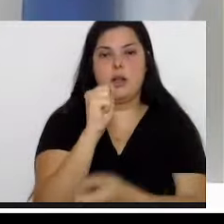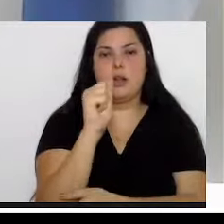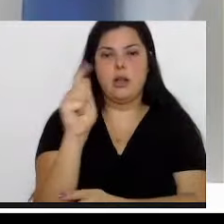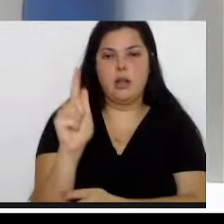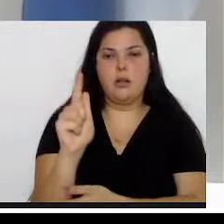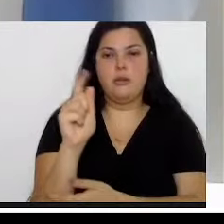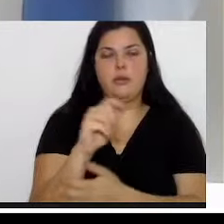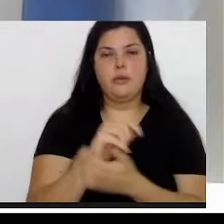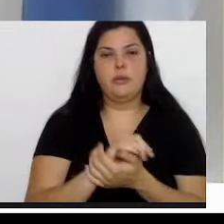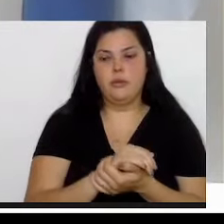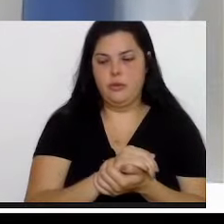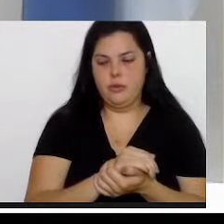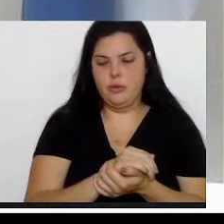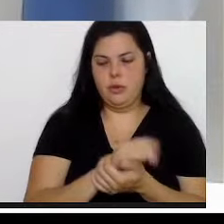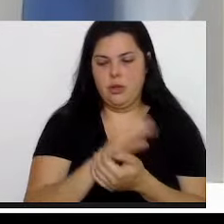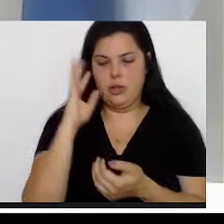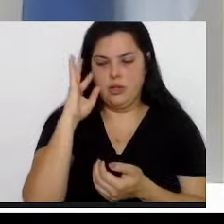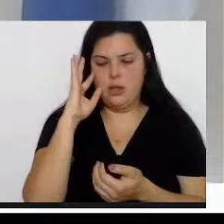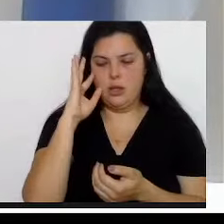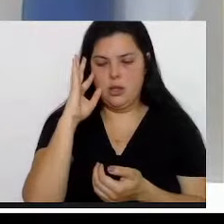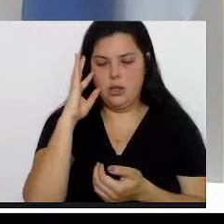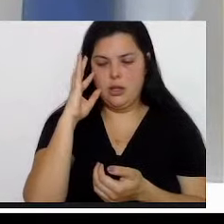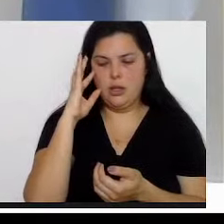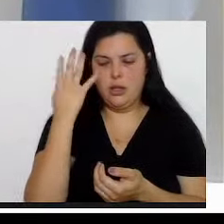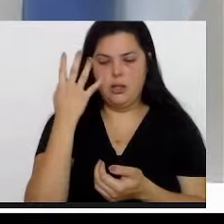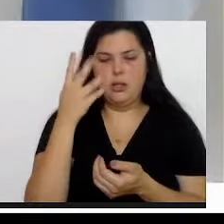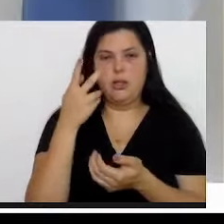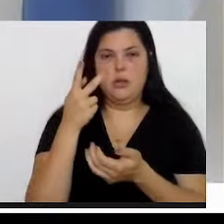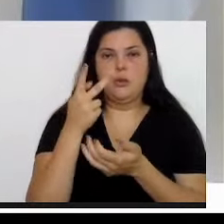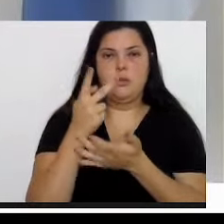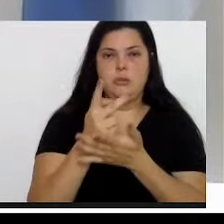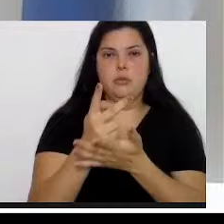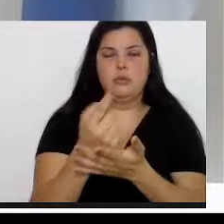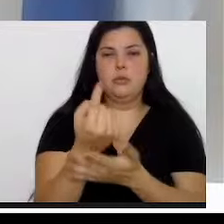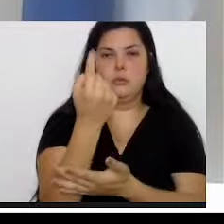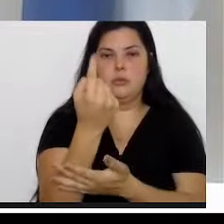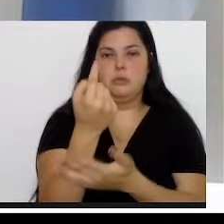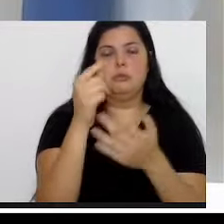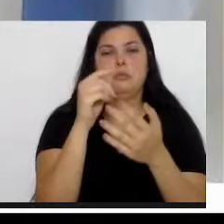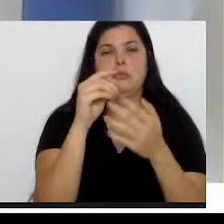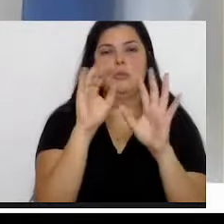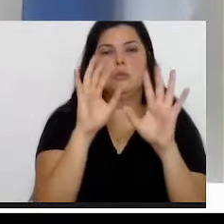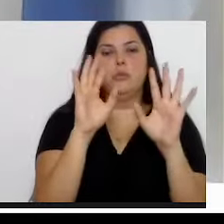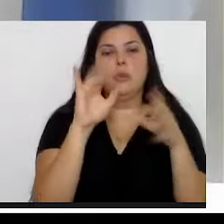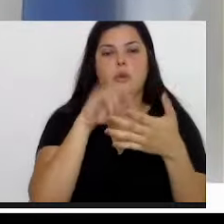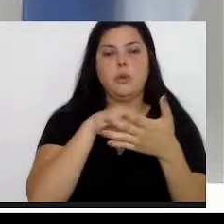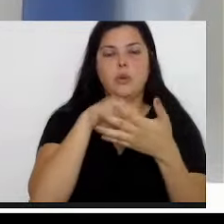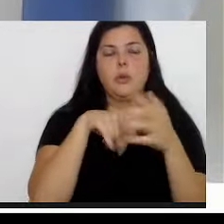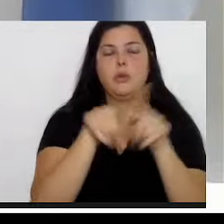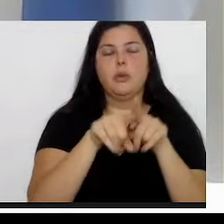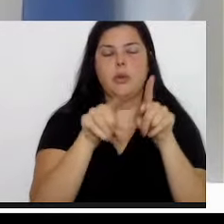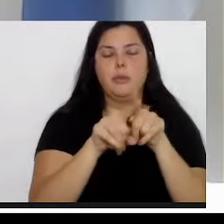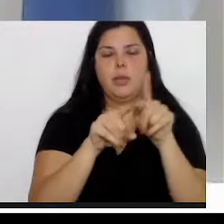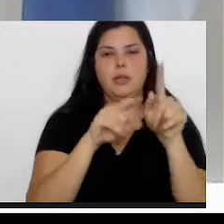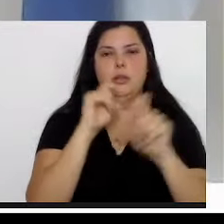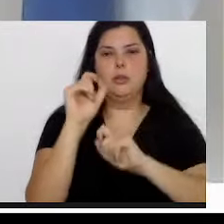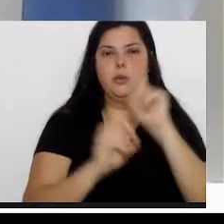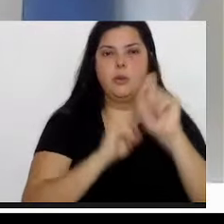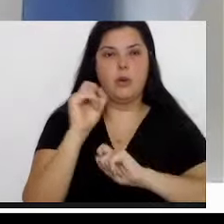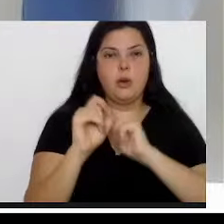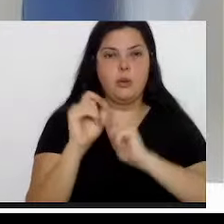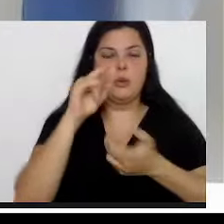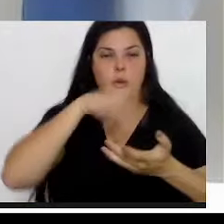interno, mantendo a decisão monocrática em todos os seus termos, nos termos e nesses